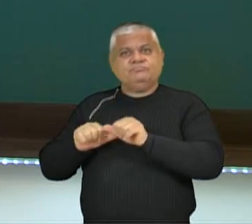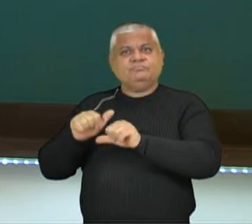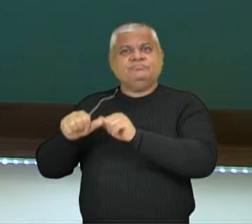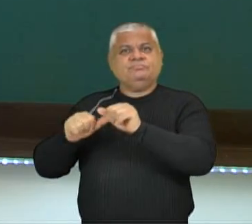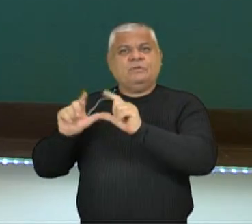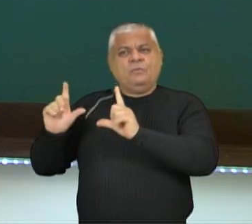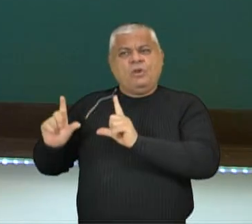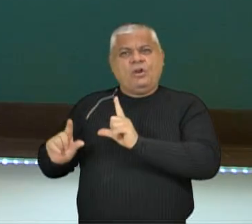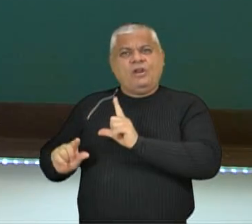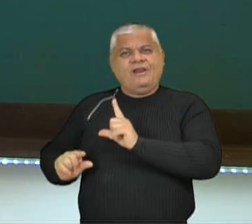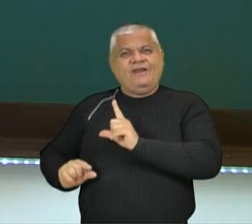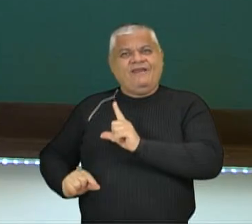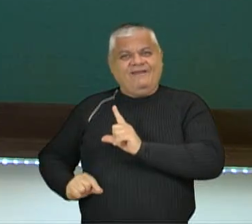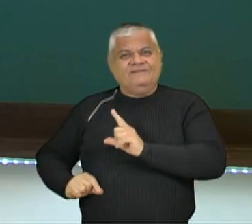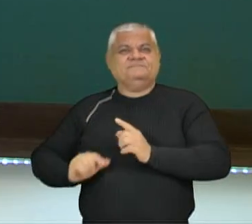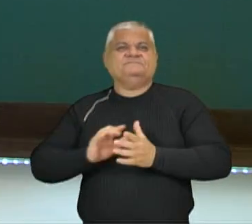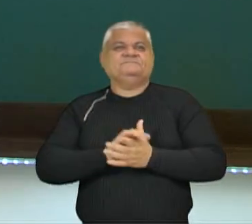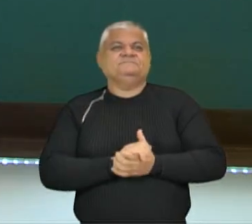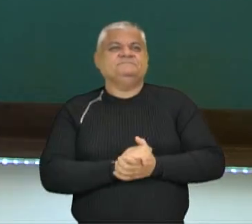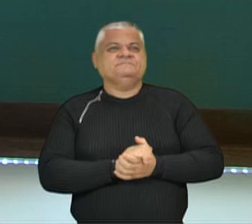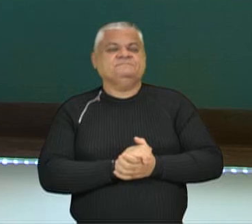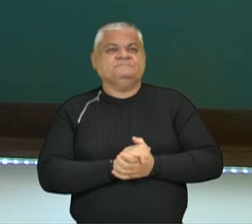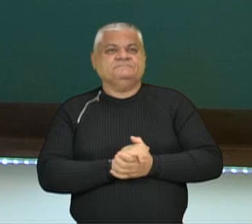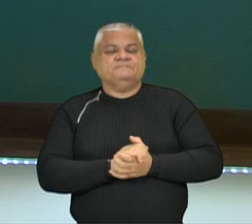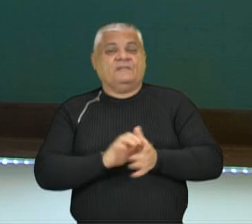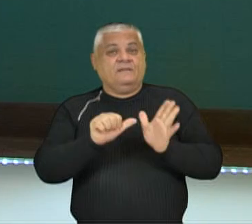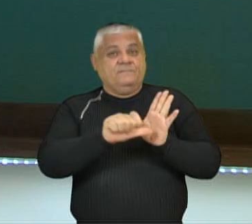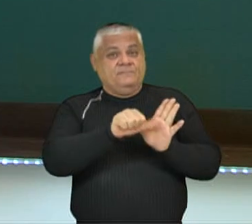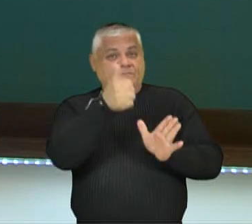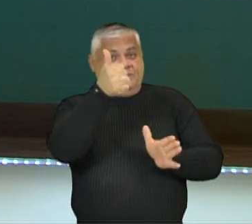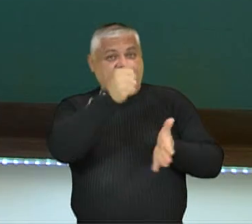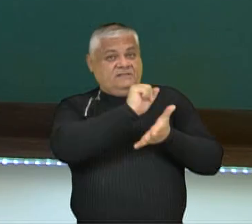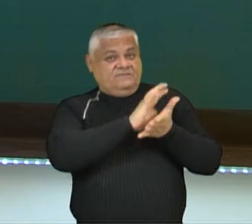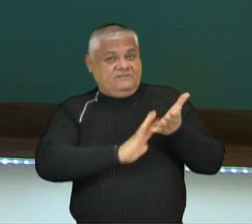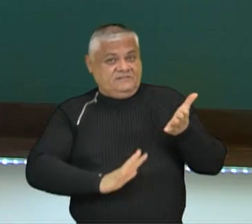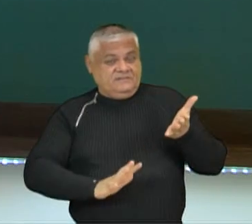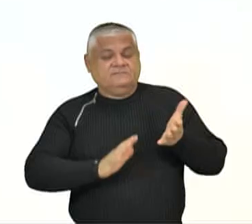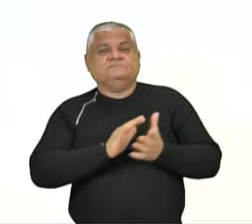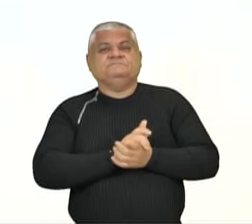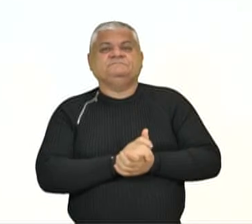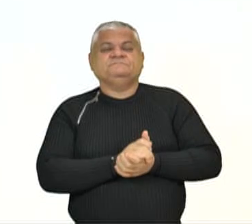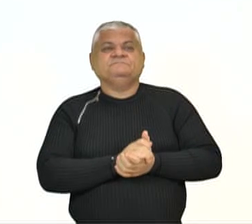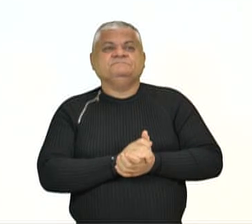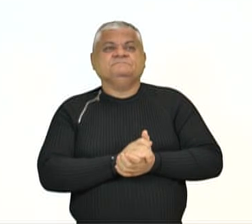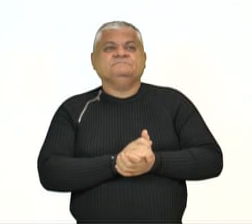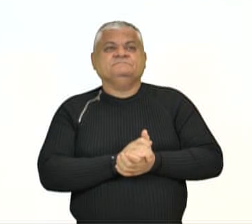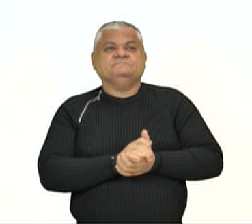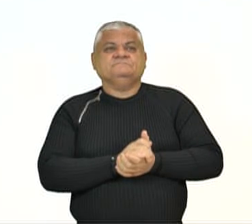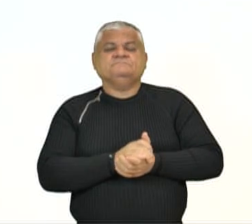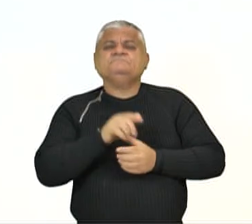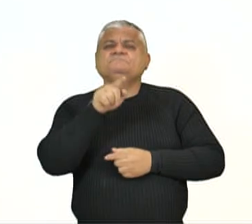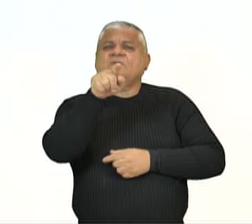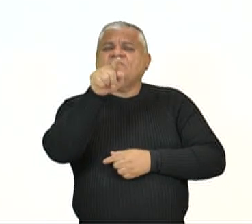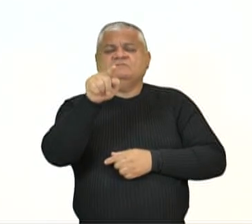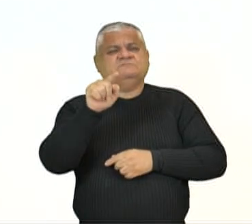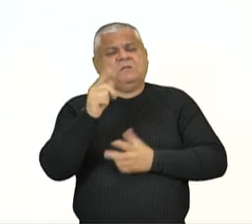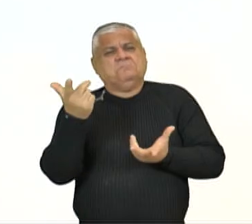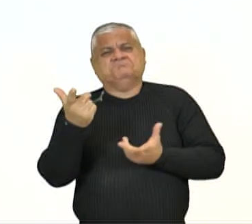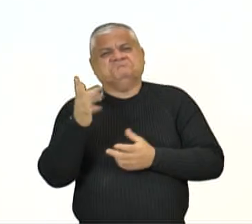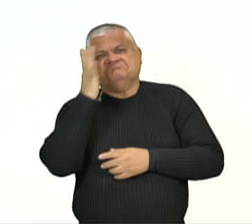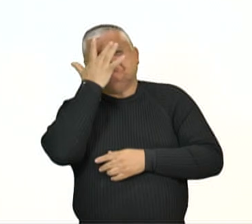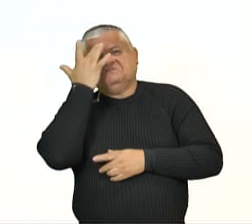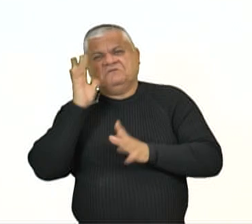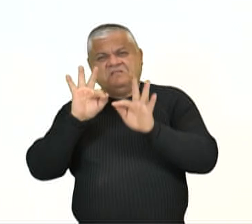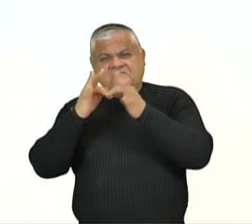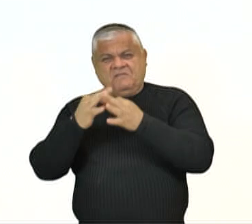órgão reduzido. Tá? Então vamos aí para a nossa primeira atividade. Você ou alguém da sua família já